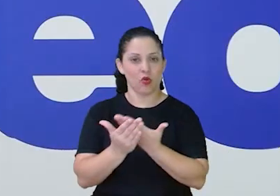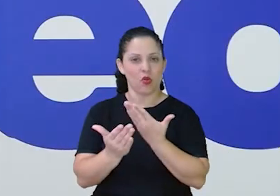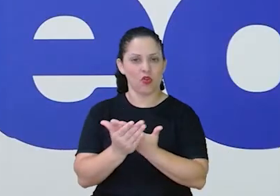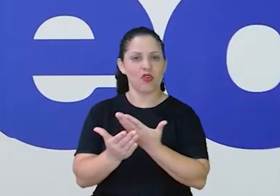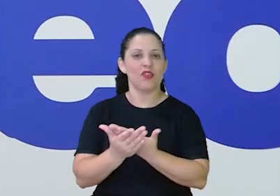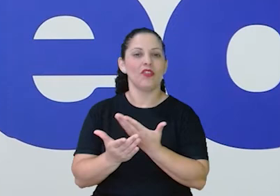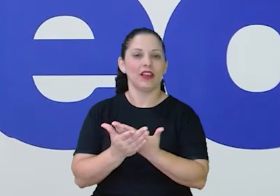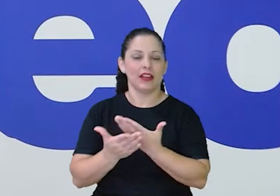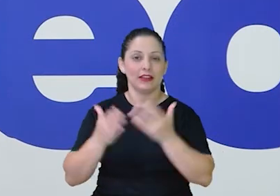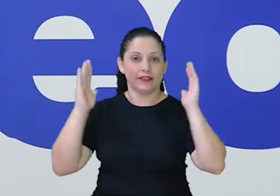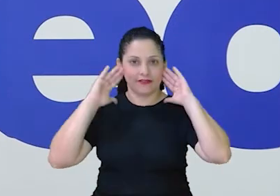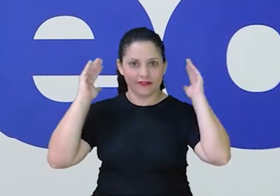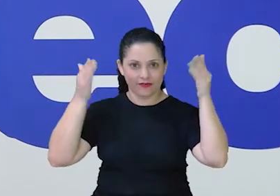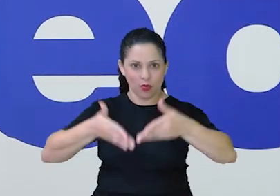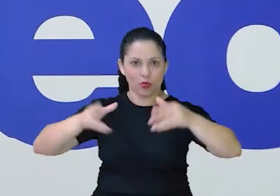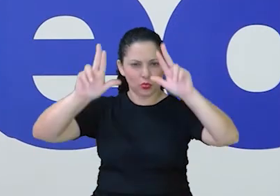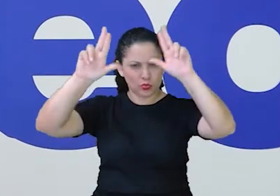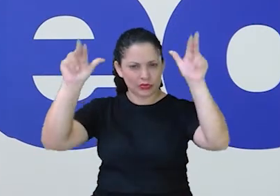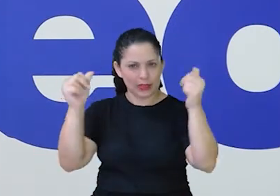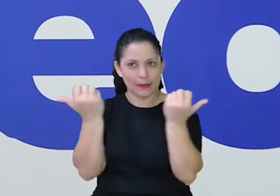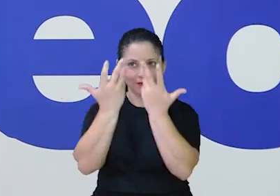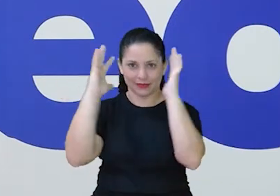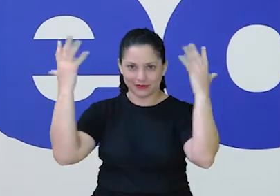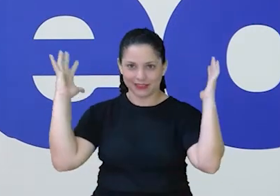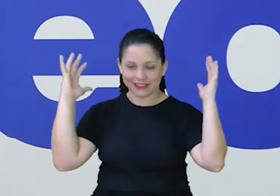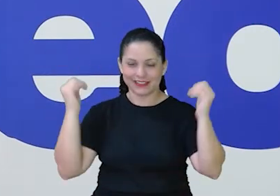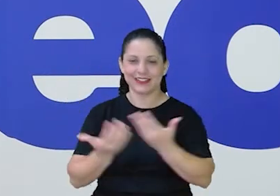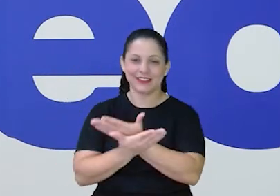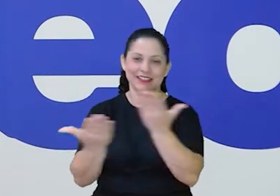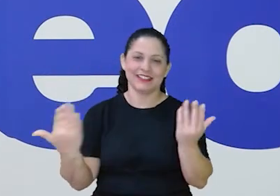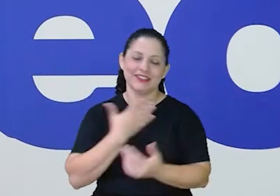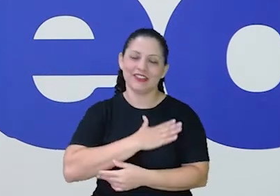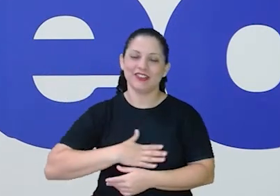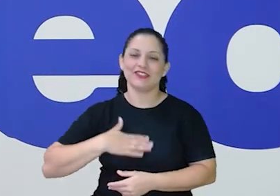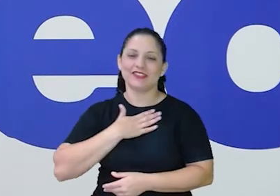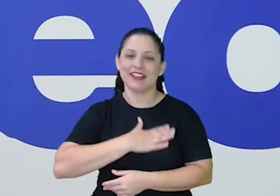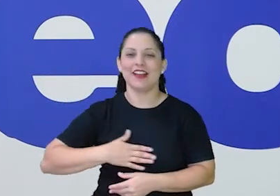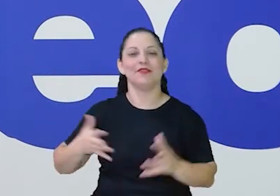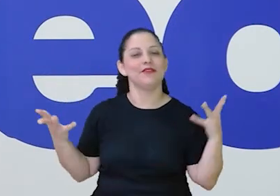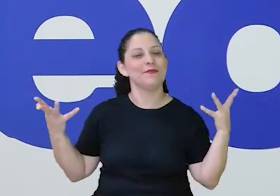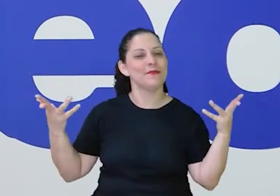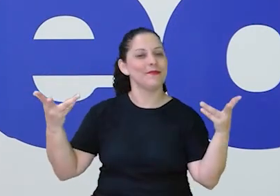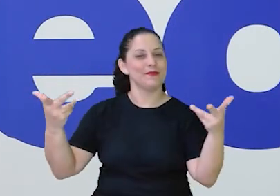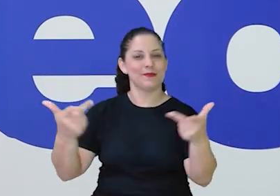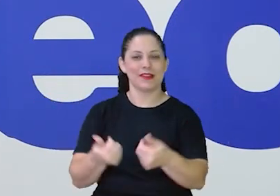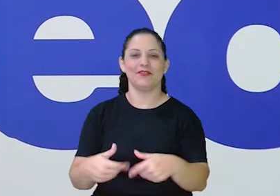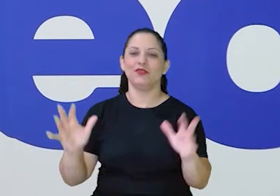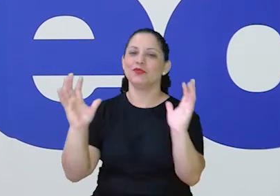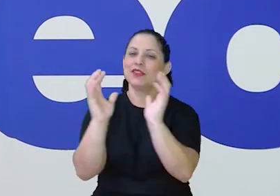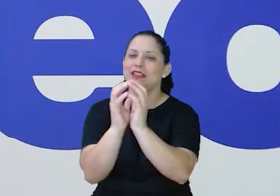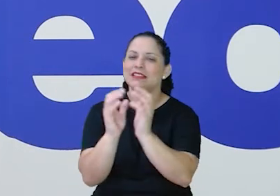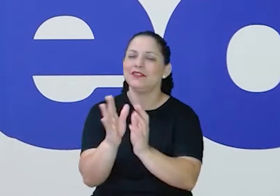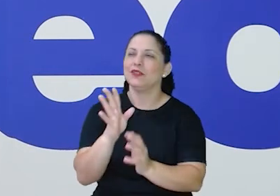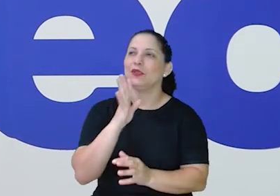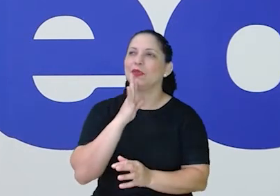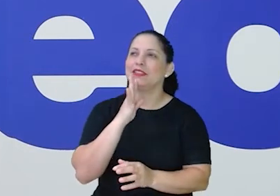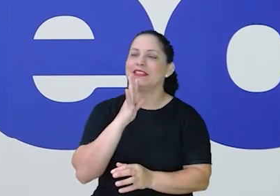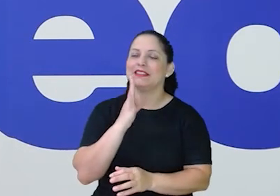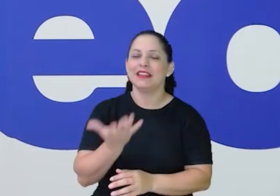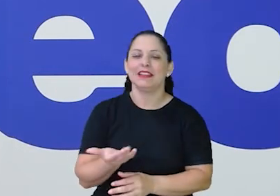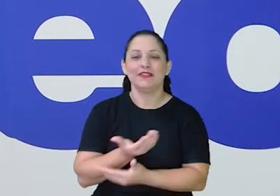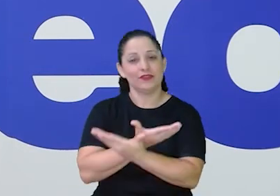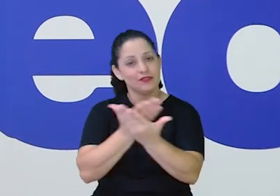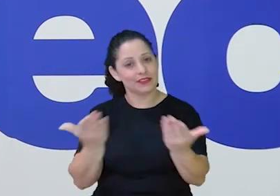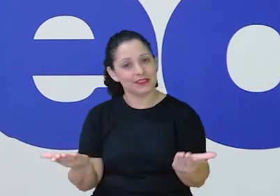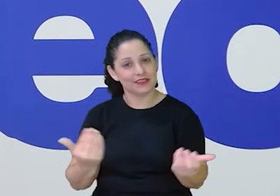que tratava muito sobre esses temas. Então, gente, eu espero que vocês tenham gostado da aula. Foi um passeio maravilhoso pela cidade do Recife e os estudantes estavam